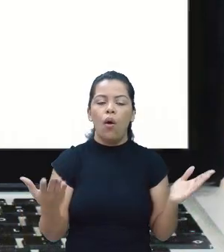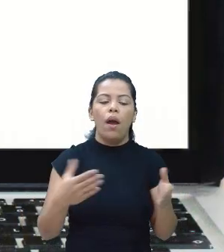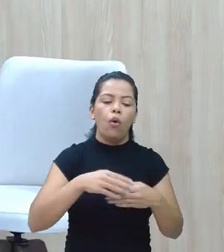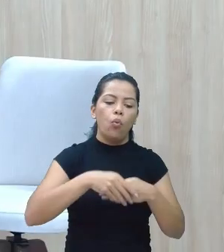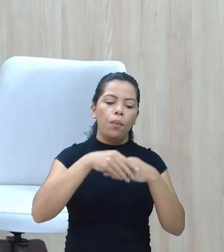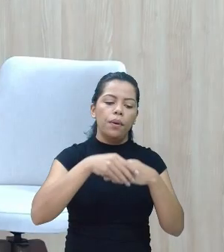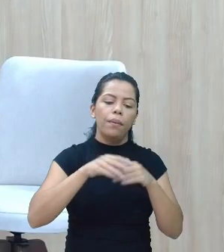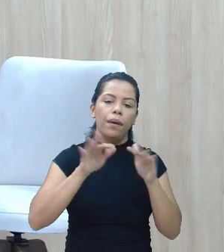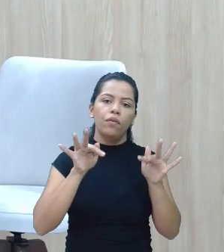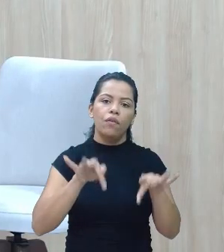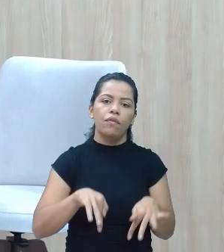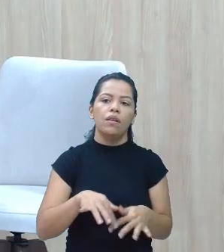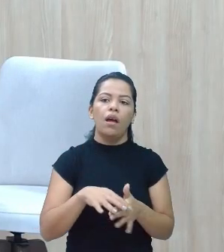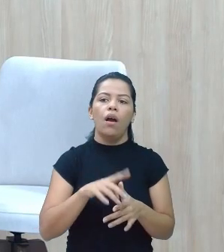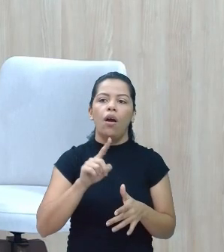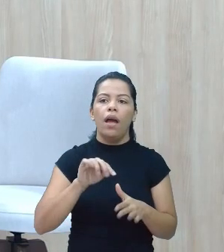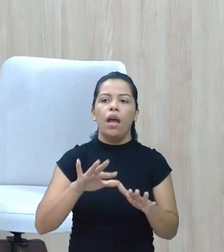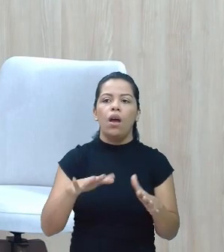São,